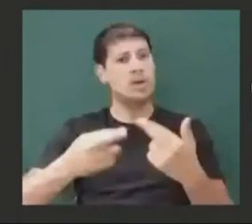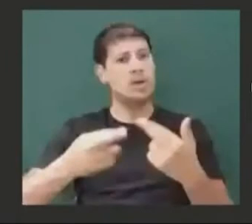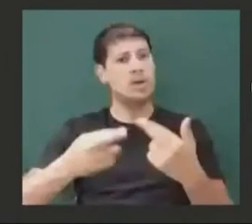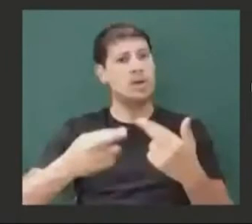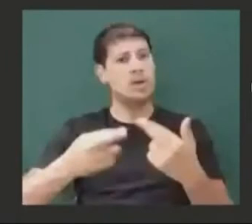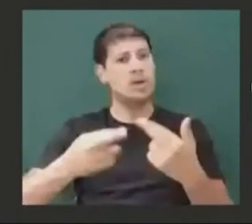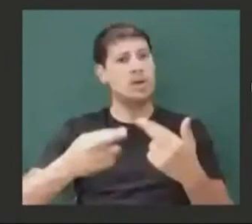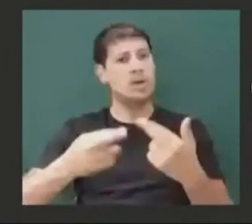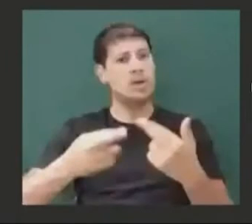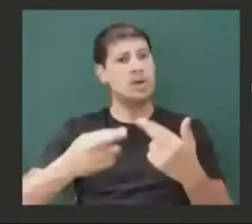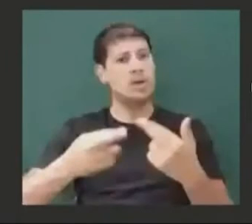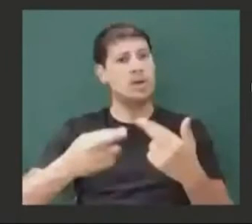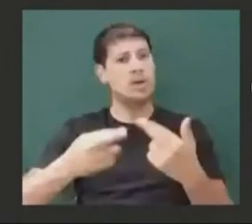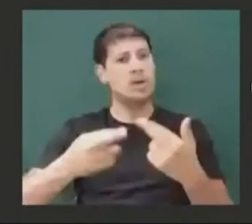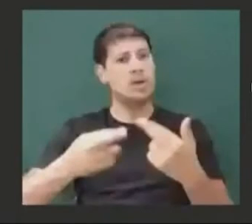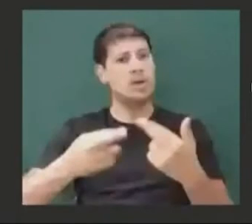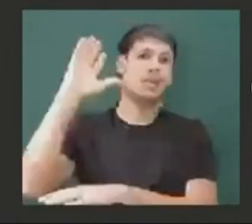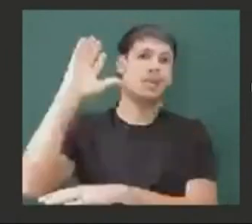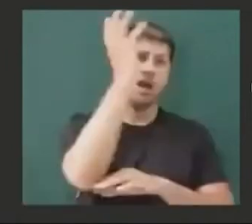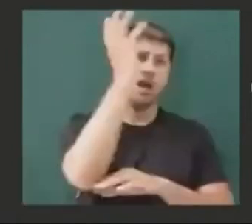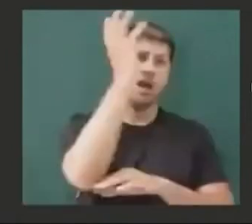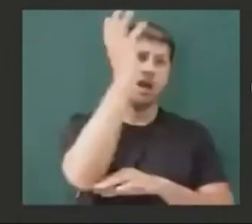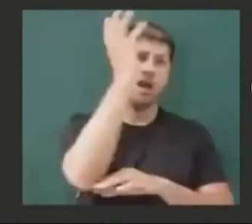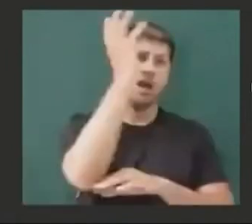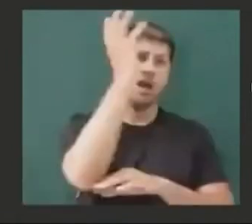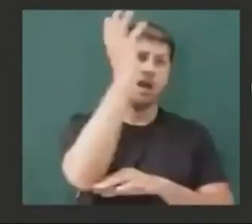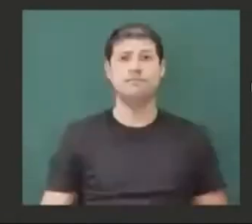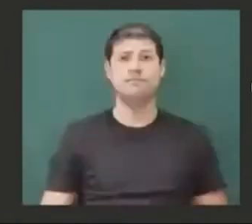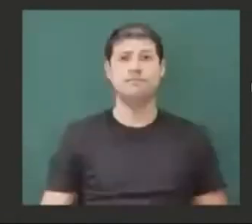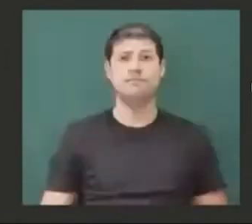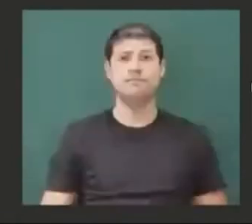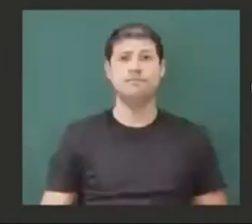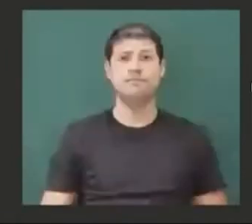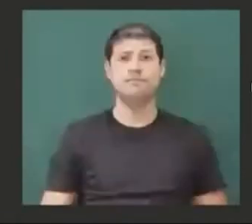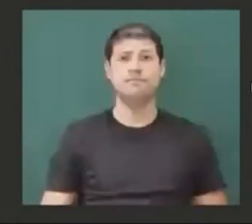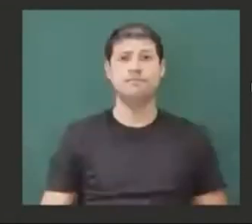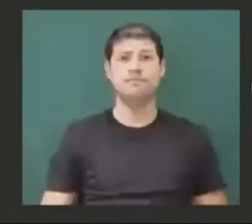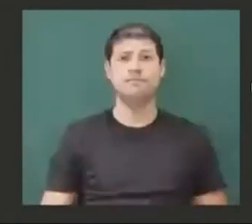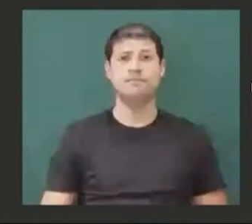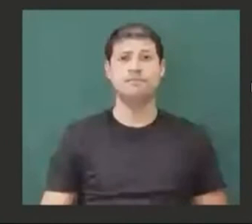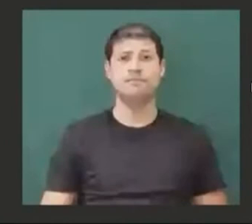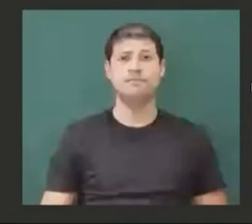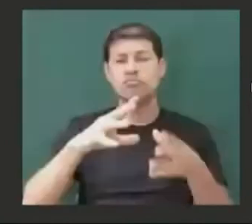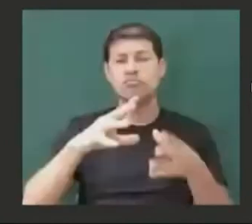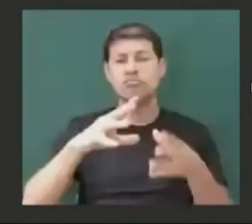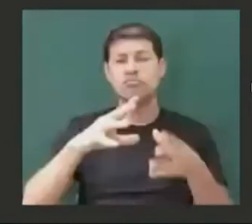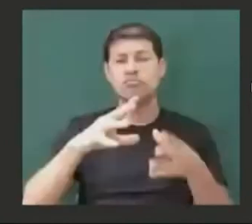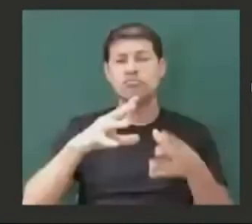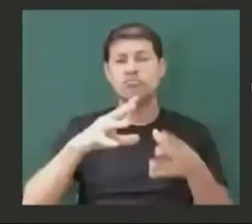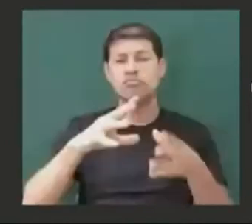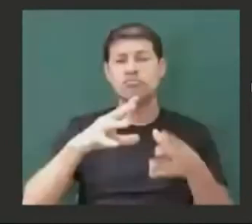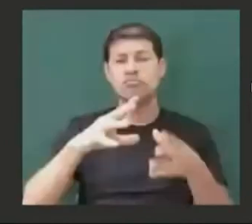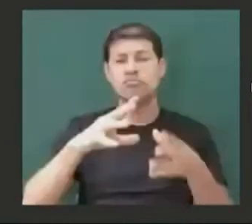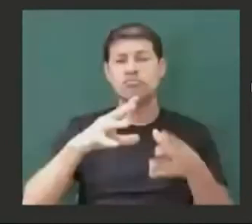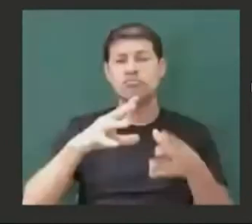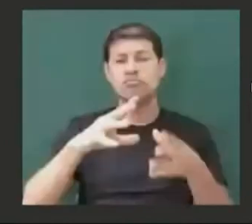proteção do meio ambiente. E aí, eu queria complementar